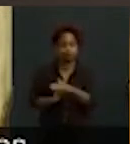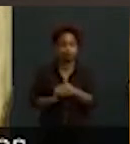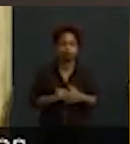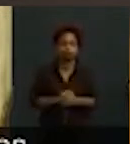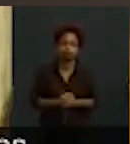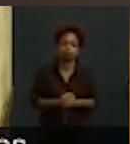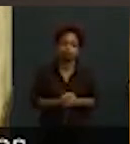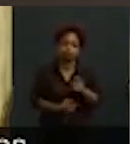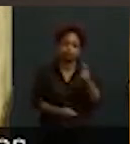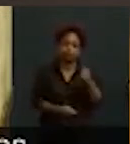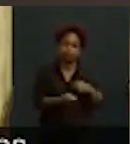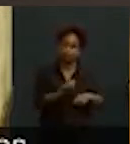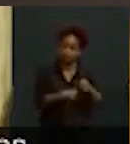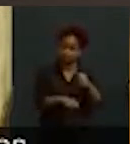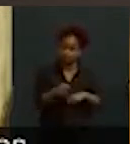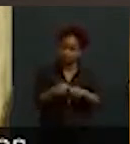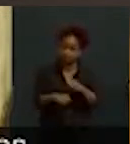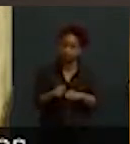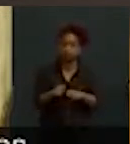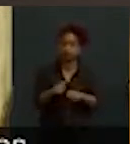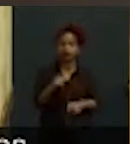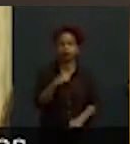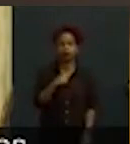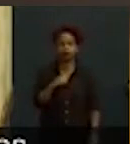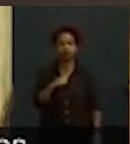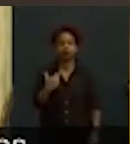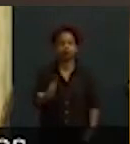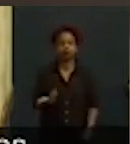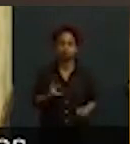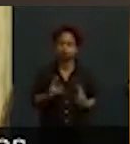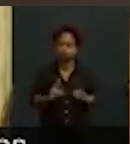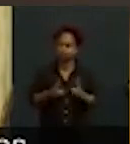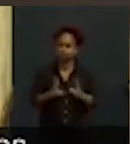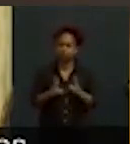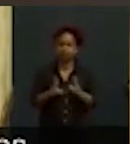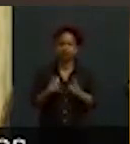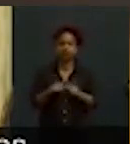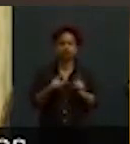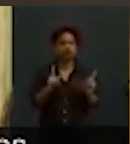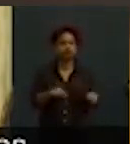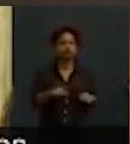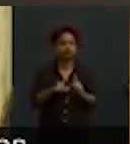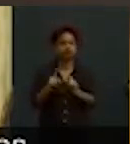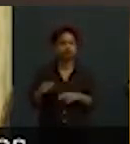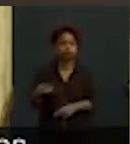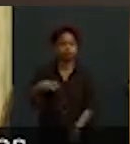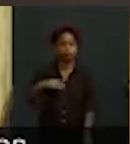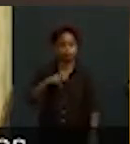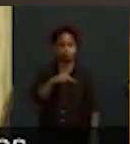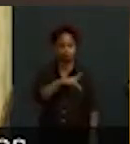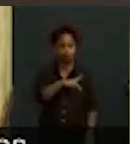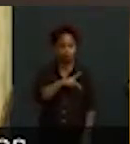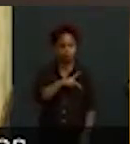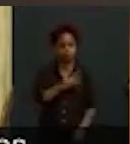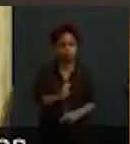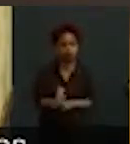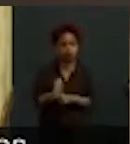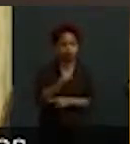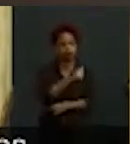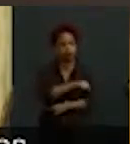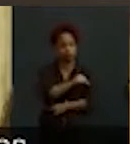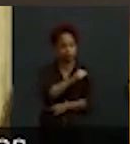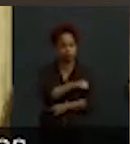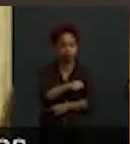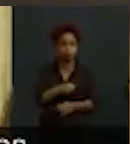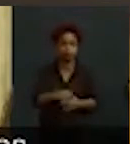Técnica administrativa do quadro permanente dos servidores do Ministério Público do Estado do Rio